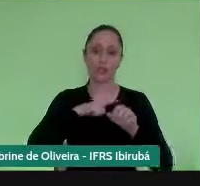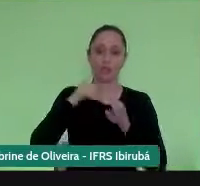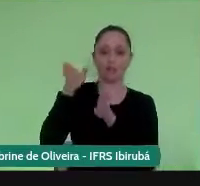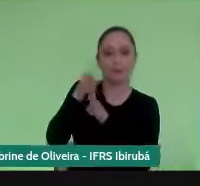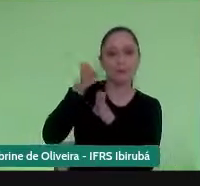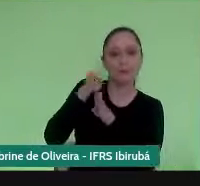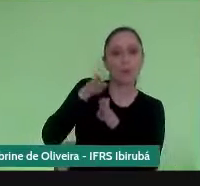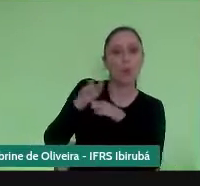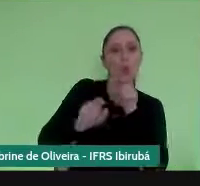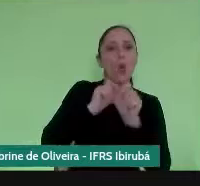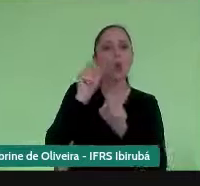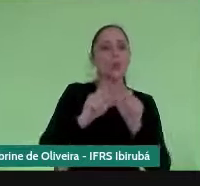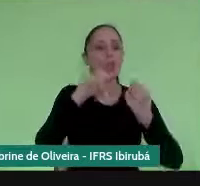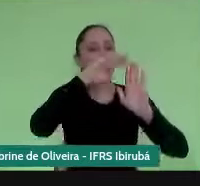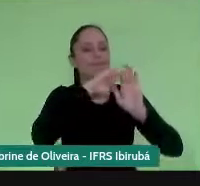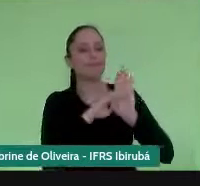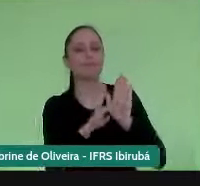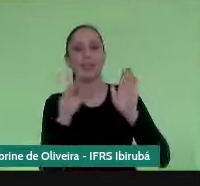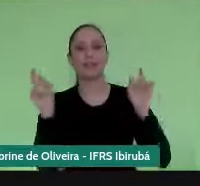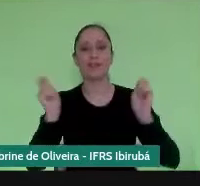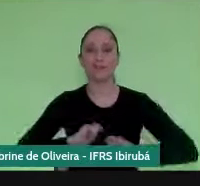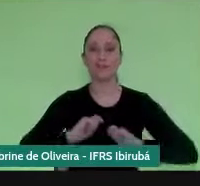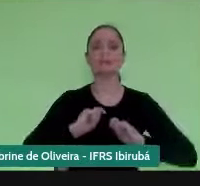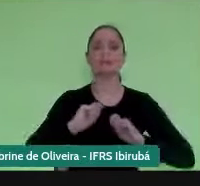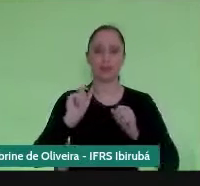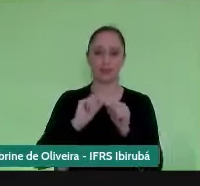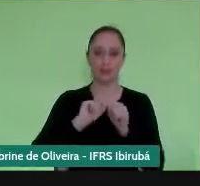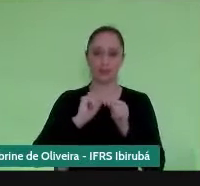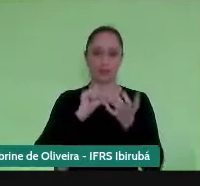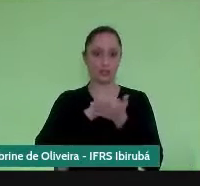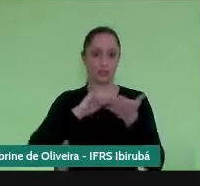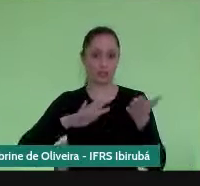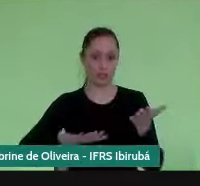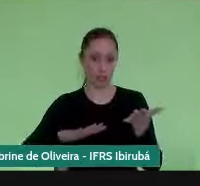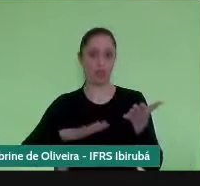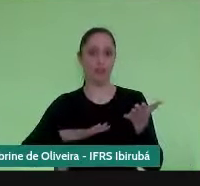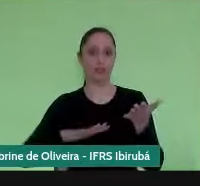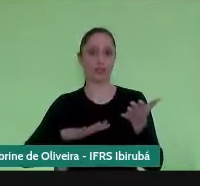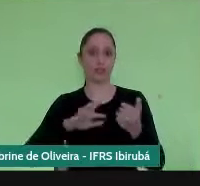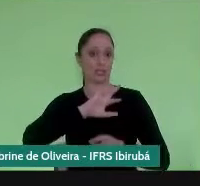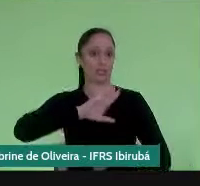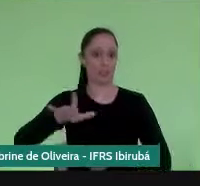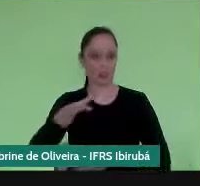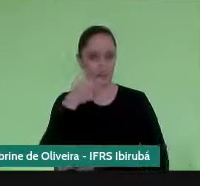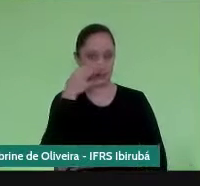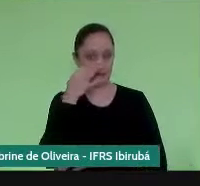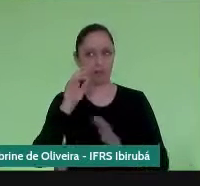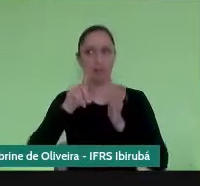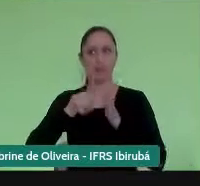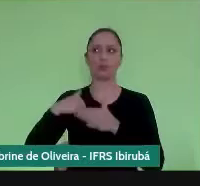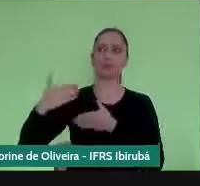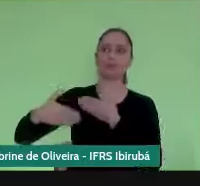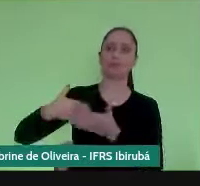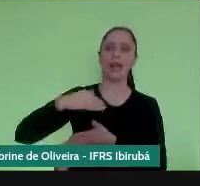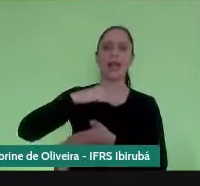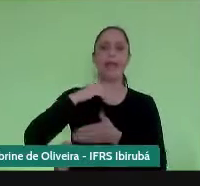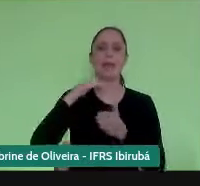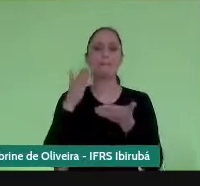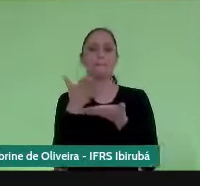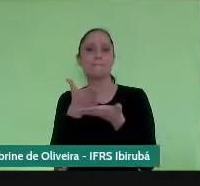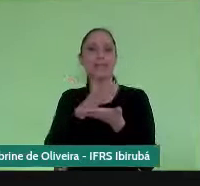pedagógicas, a resolução aprovada no CEP, então, só em meados de julho é que a gente tinha